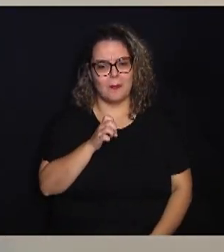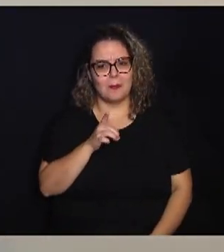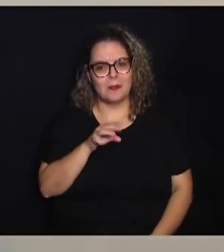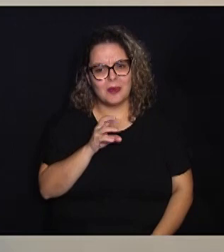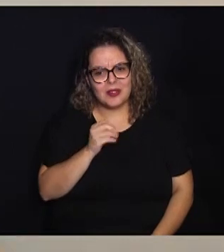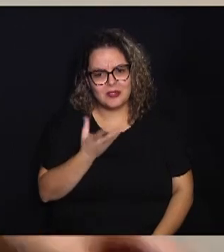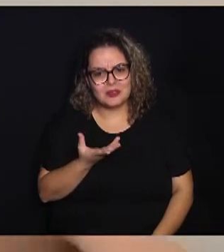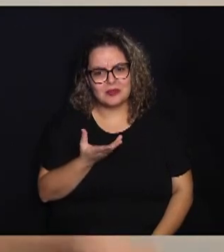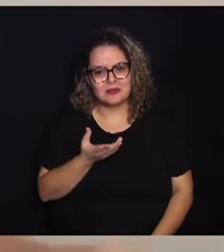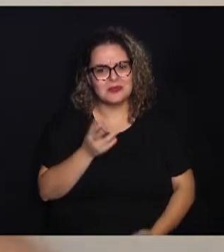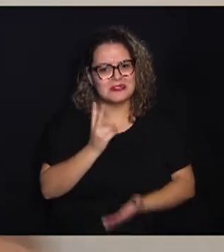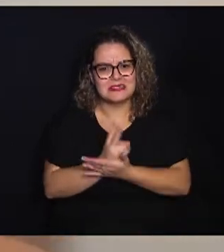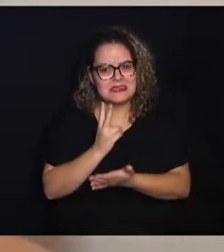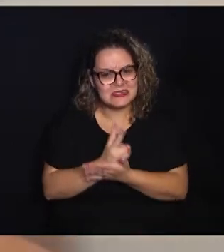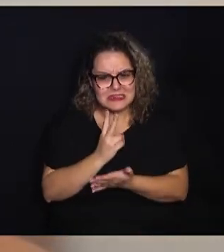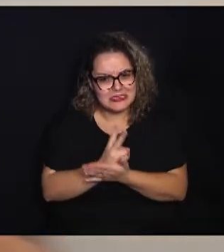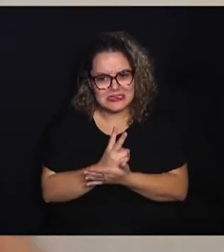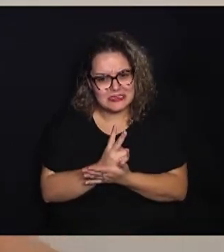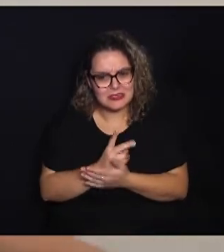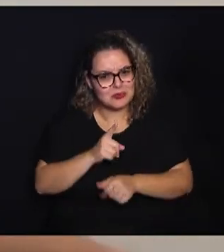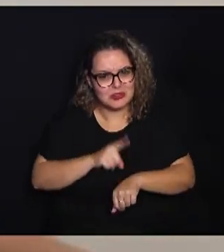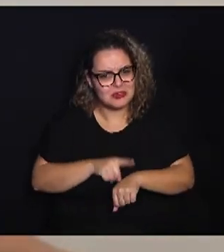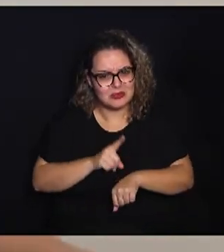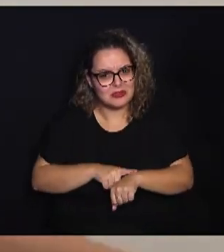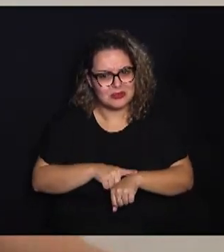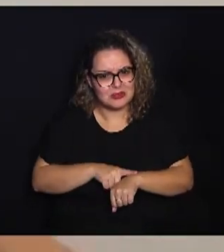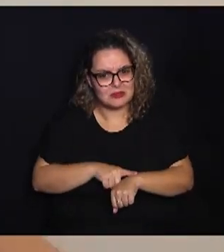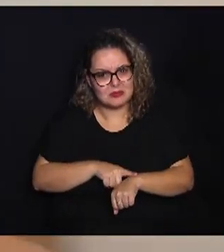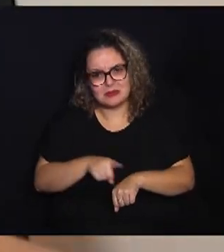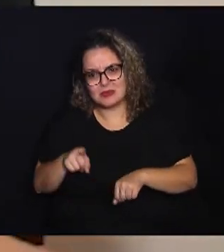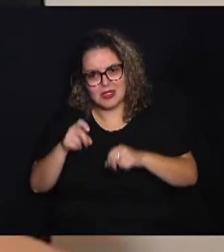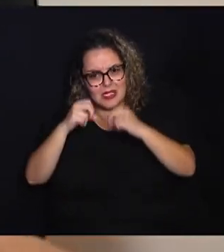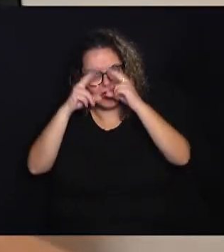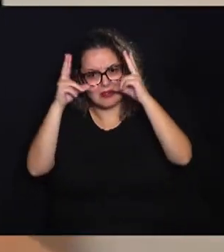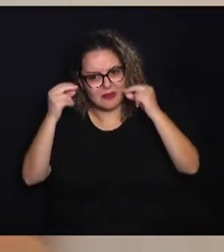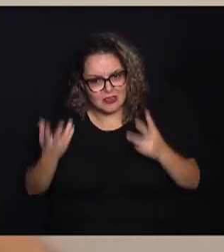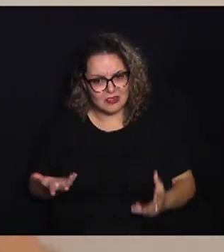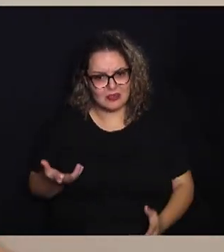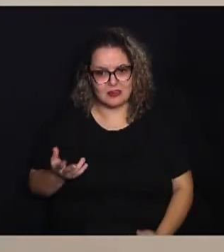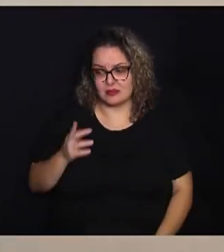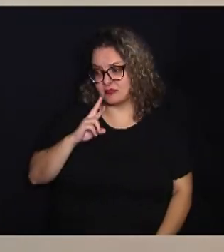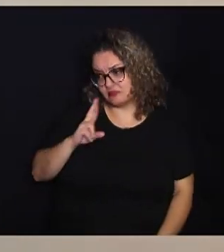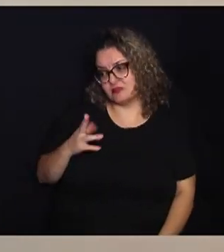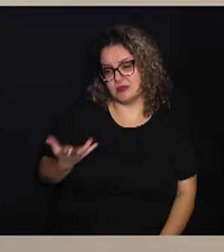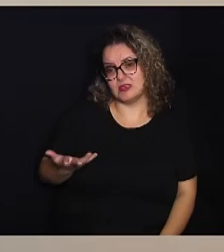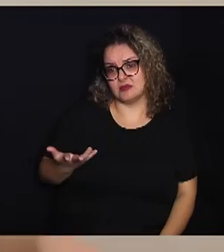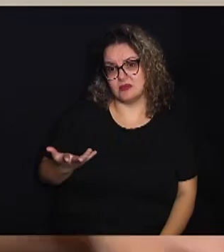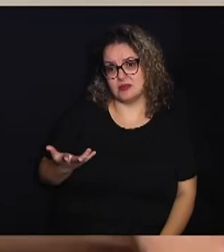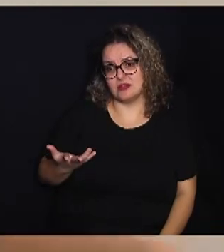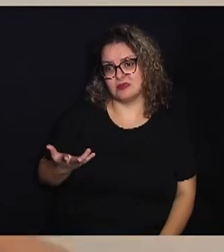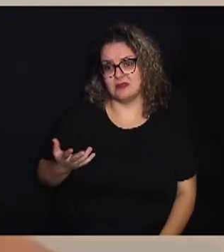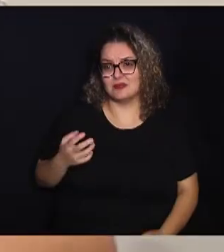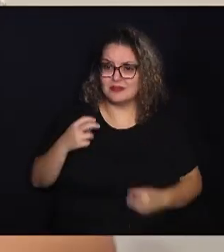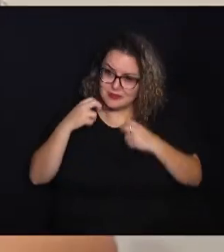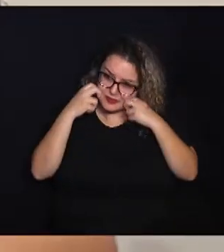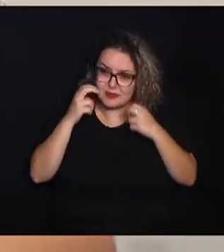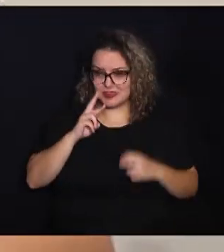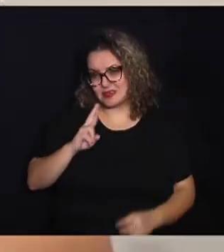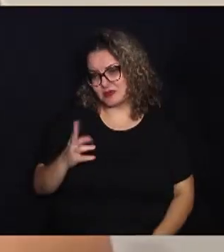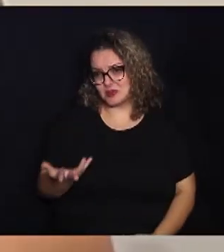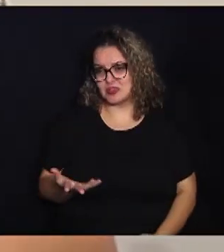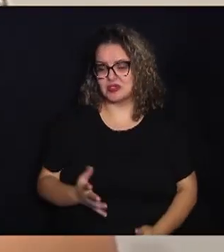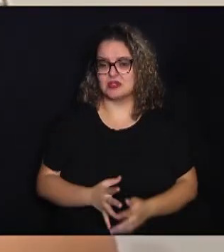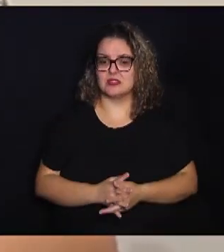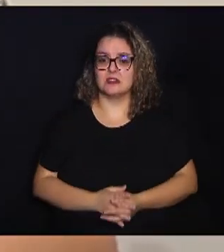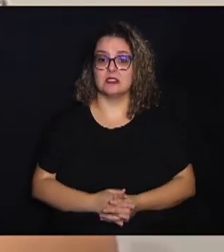vai toda hora no mesmo horário para a enfermaria? Daí eu não respondia às vezes. Ficava com vergonha e não respondia. Todas as